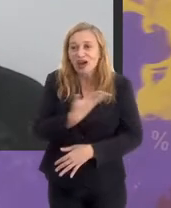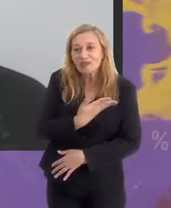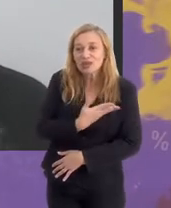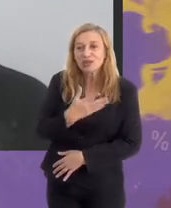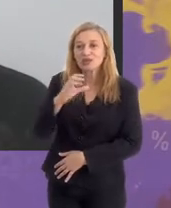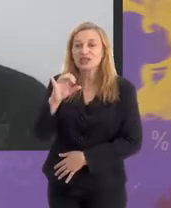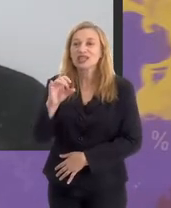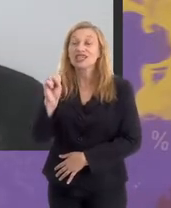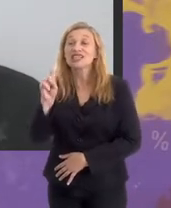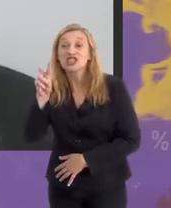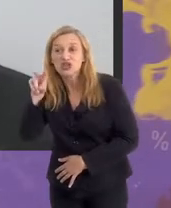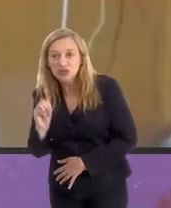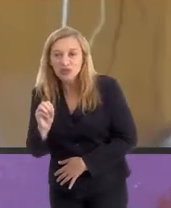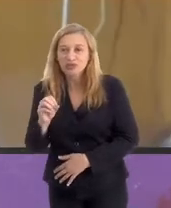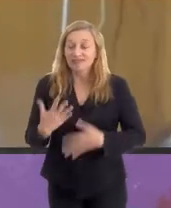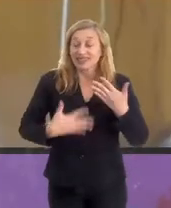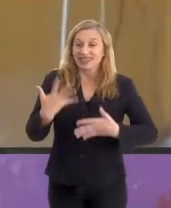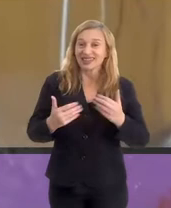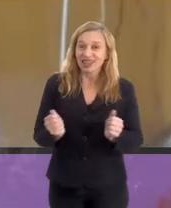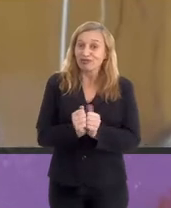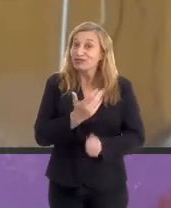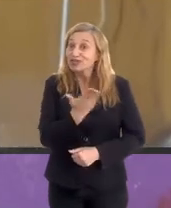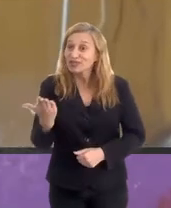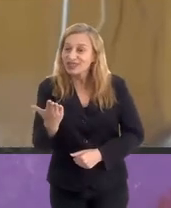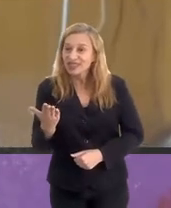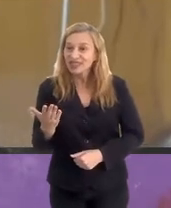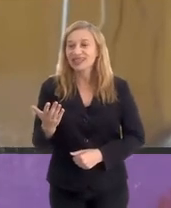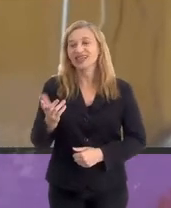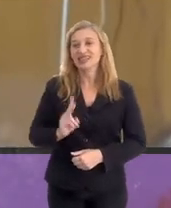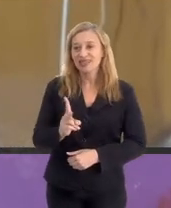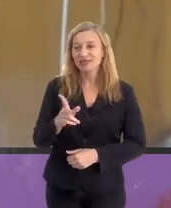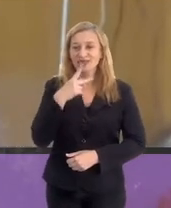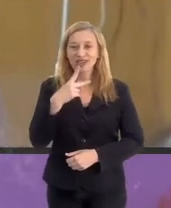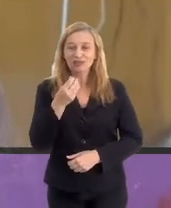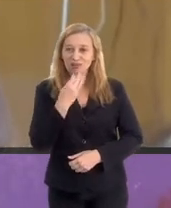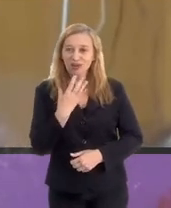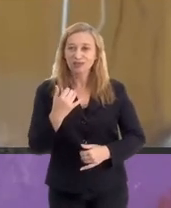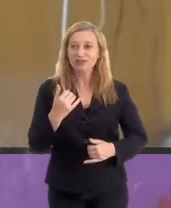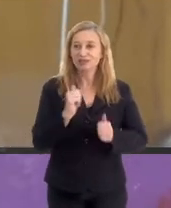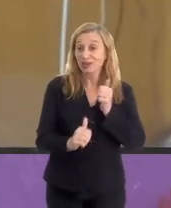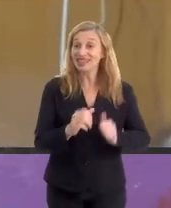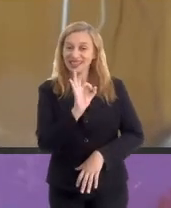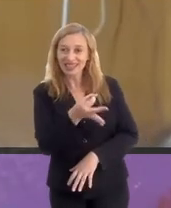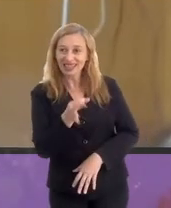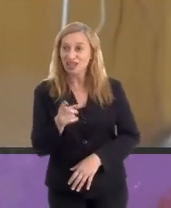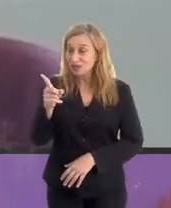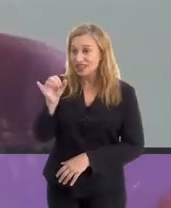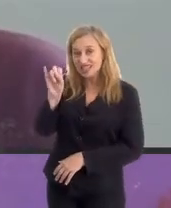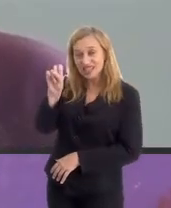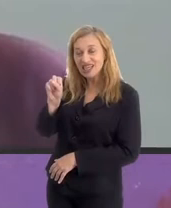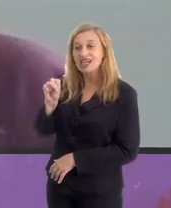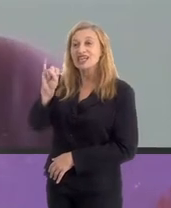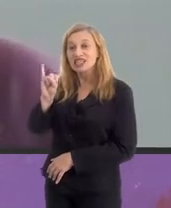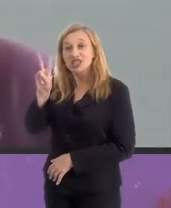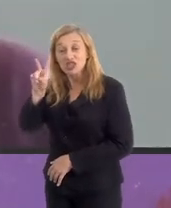abraço a todos ao meu amigo sobre basquete e mais satisfação enorme mais uma vez ficar com vocês e levantando sempre assunto do futebol com